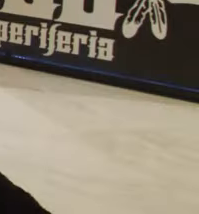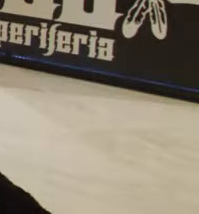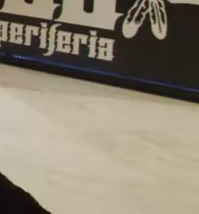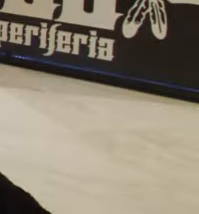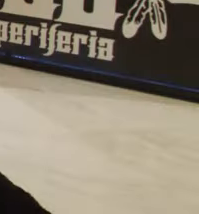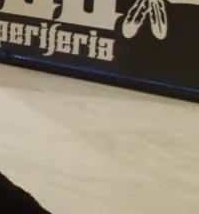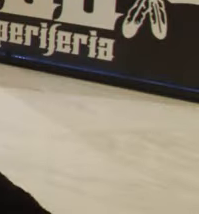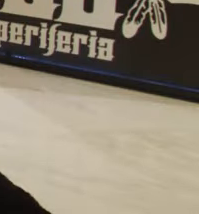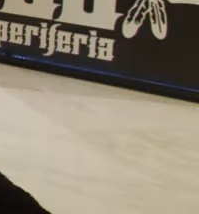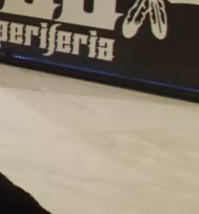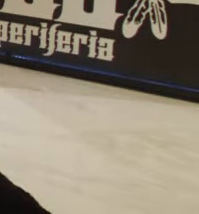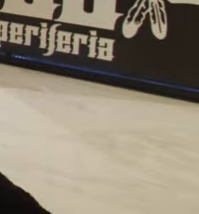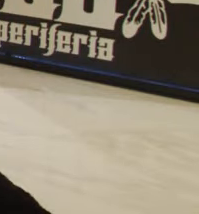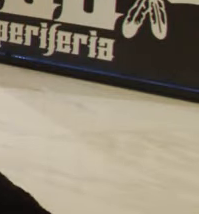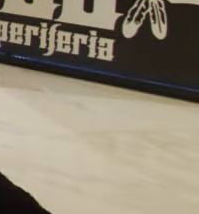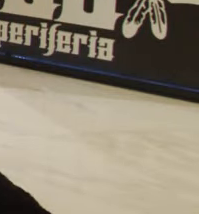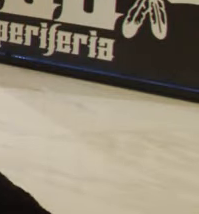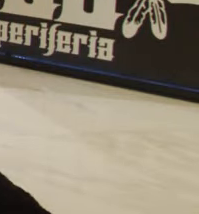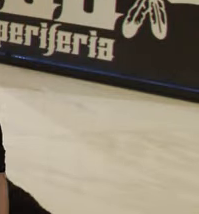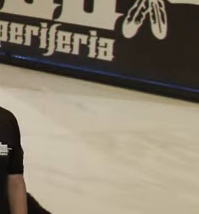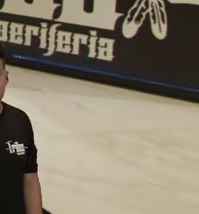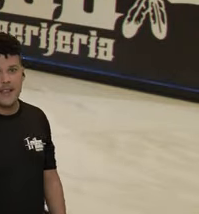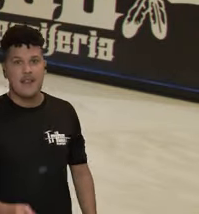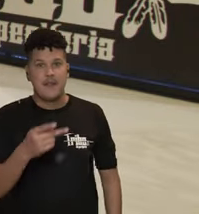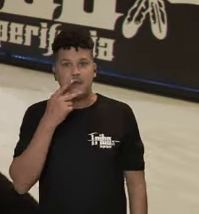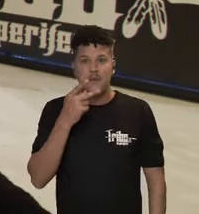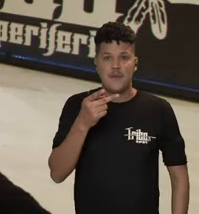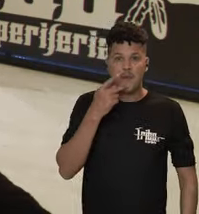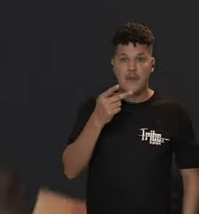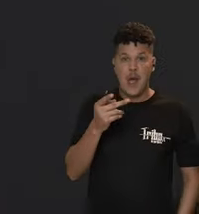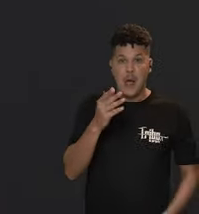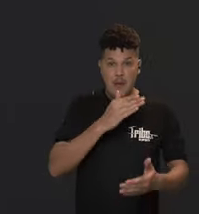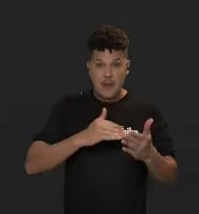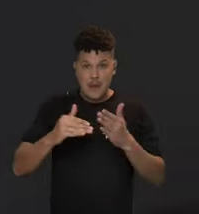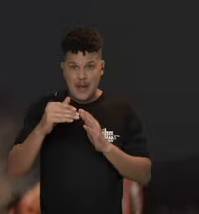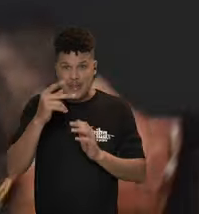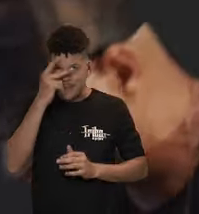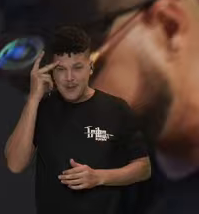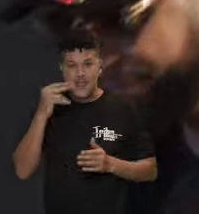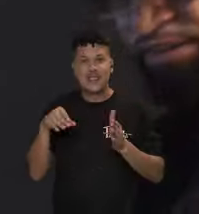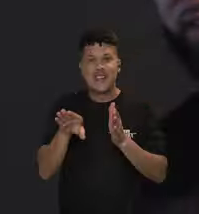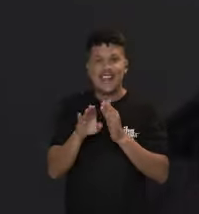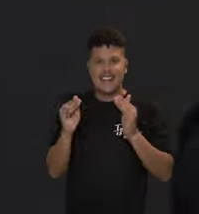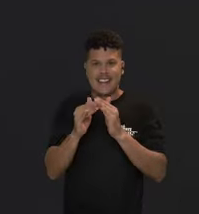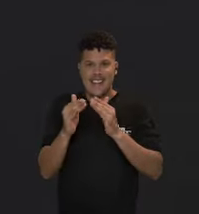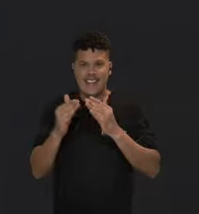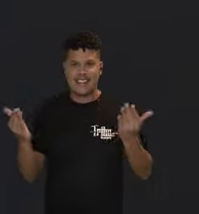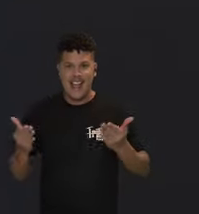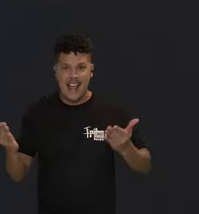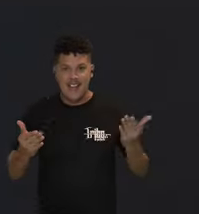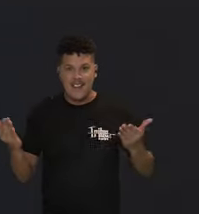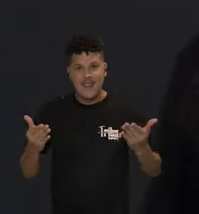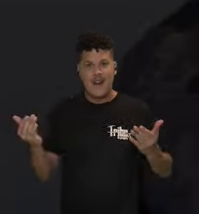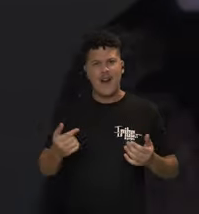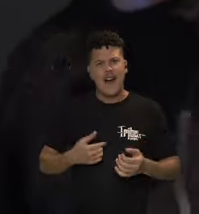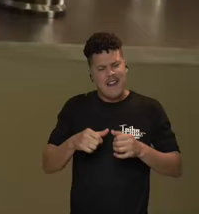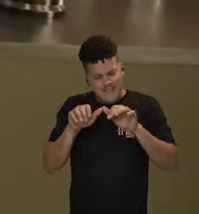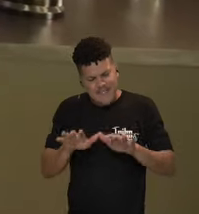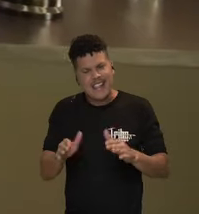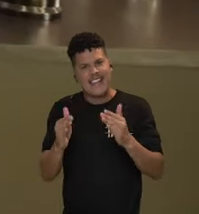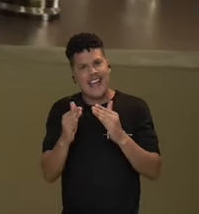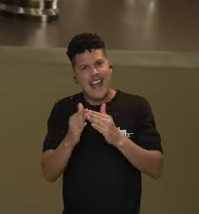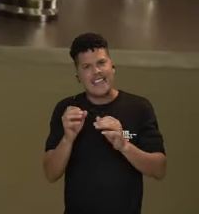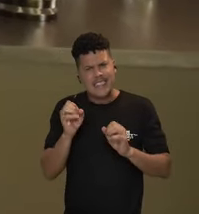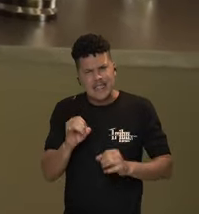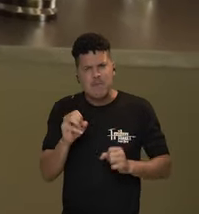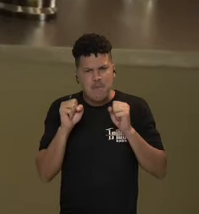live agora. Mano, maior satisfação do Tribo da Periferia estar aqui com vocês, beleza? Lembrando, fica em casa quem pode, mano.